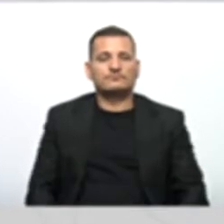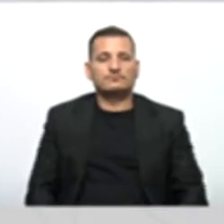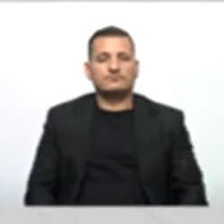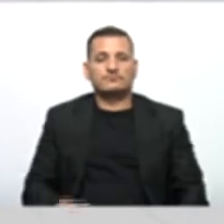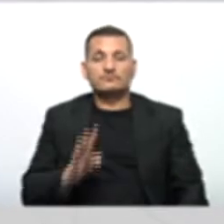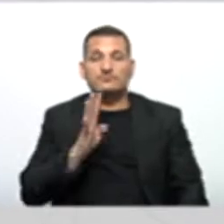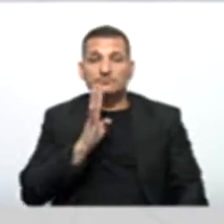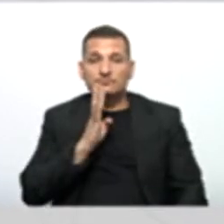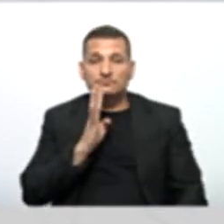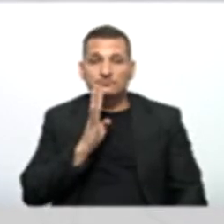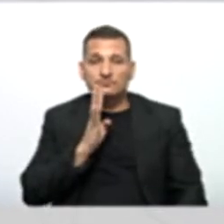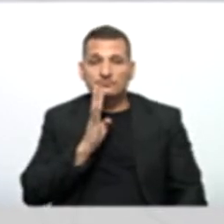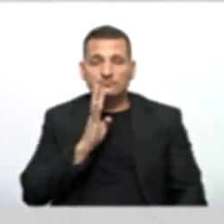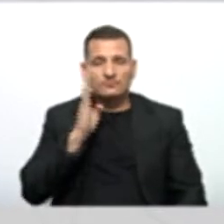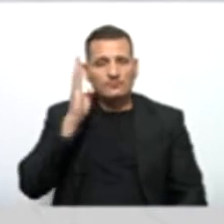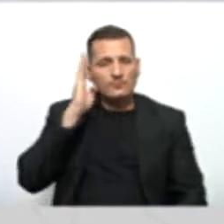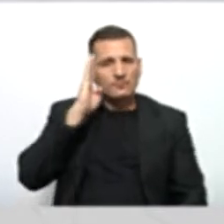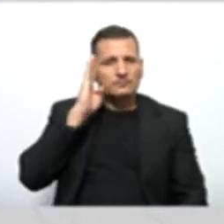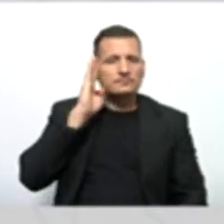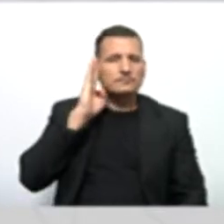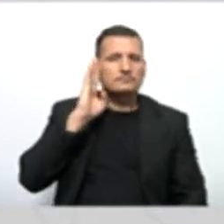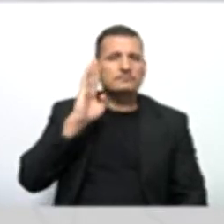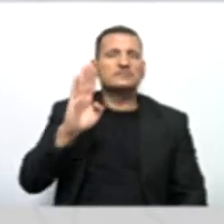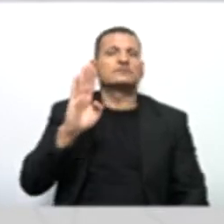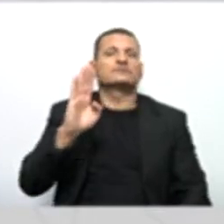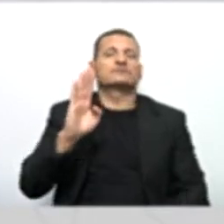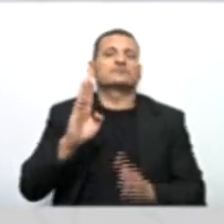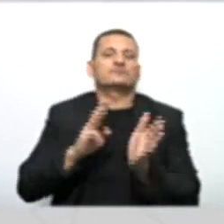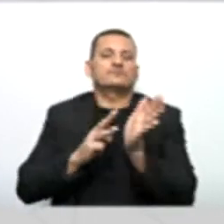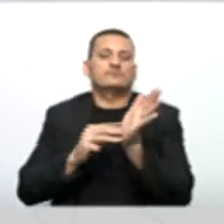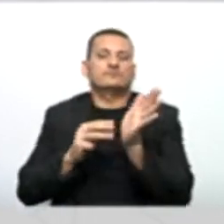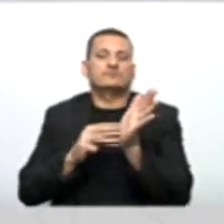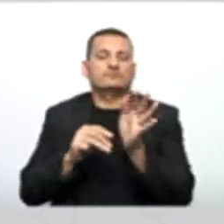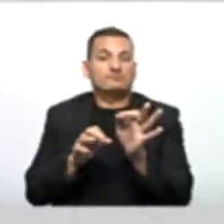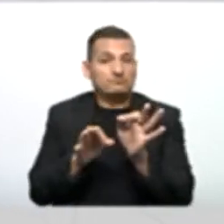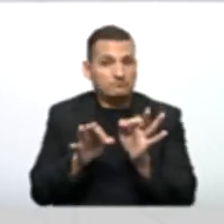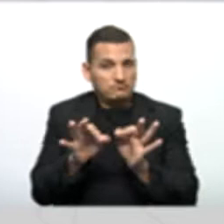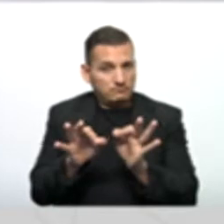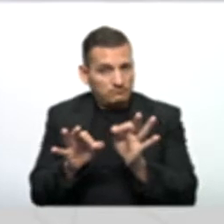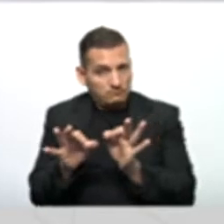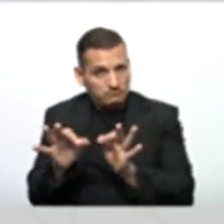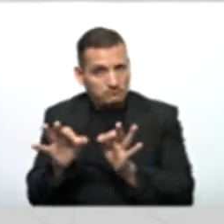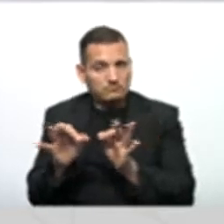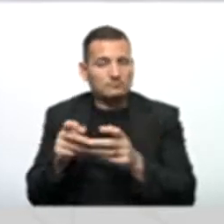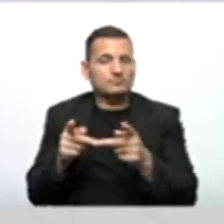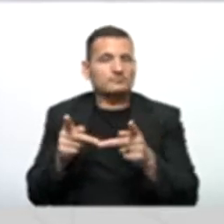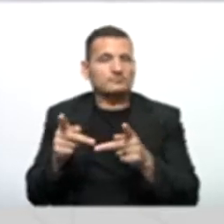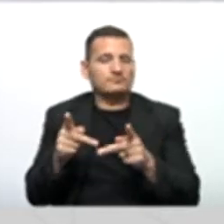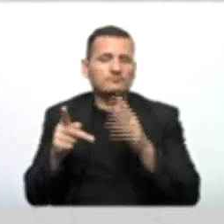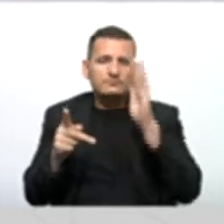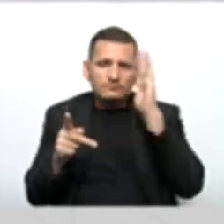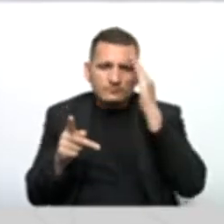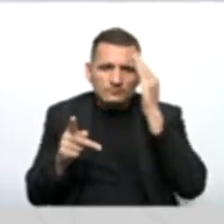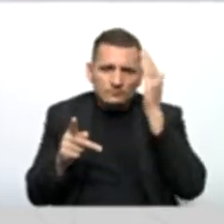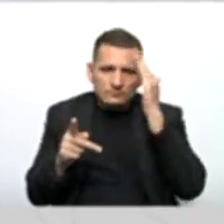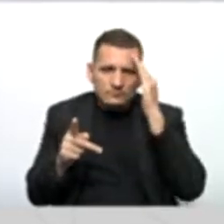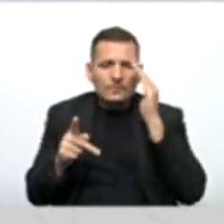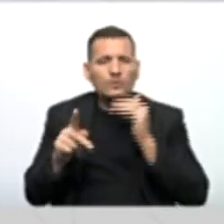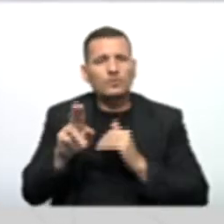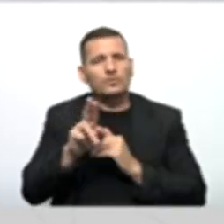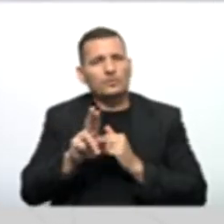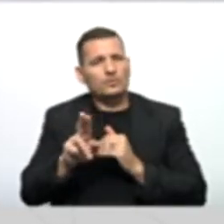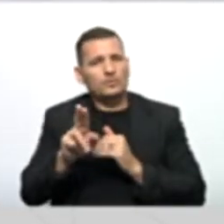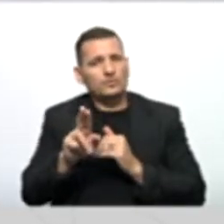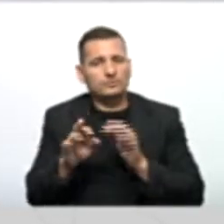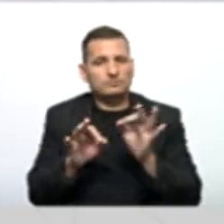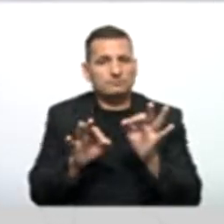Conhecer os principais métodos de elaboração e gestão de projetos. Entender a aplicabilidade dos métodos de elaboração